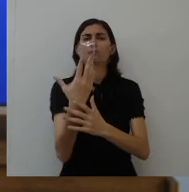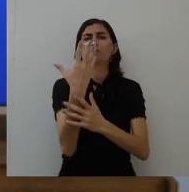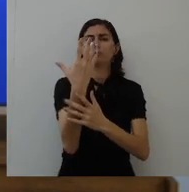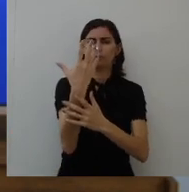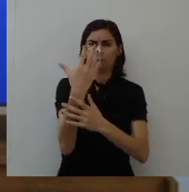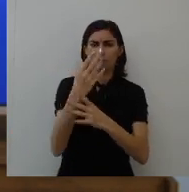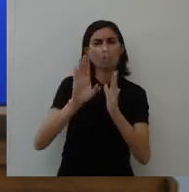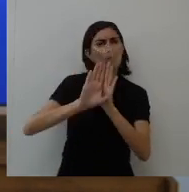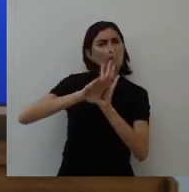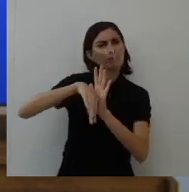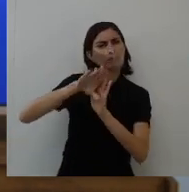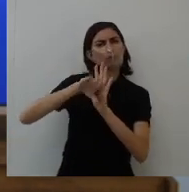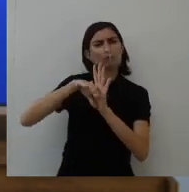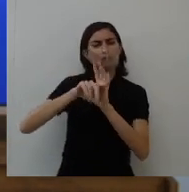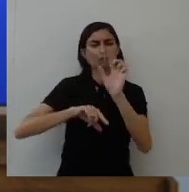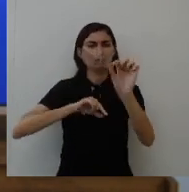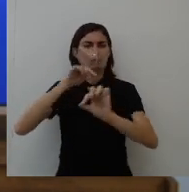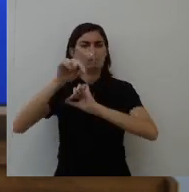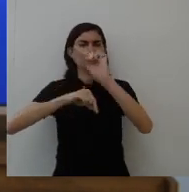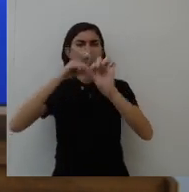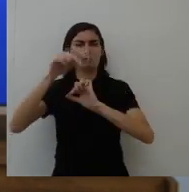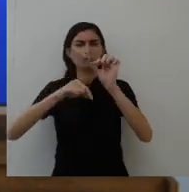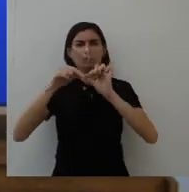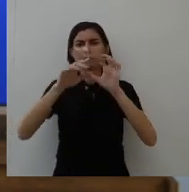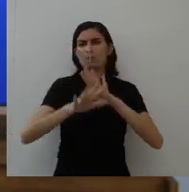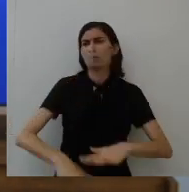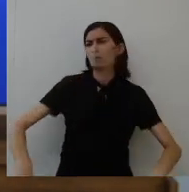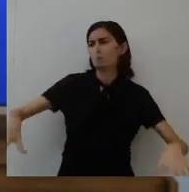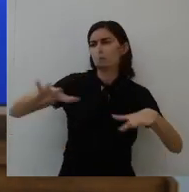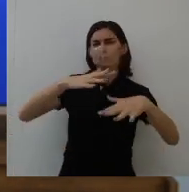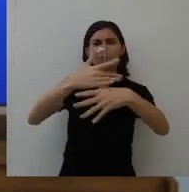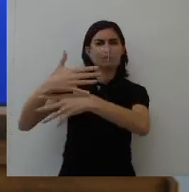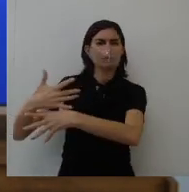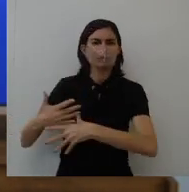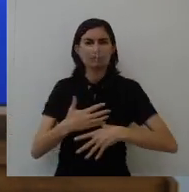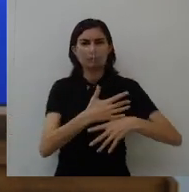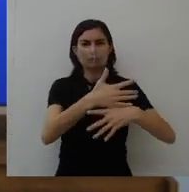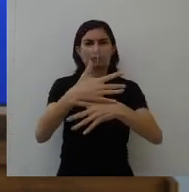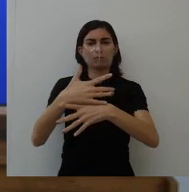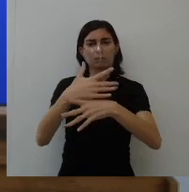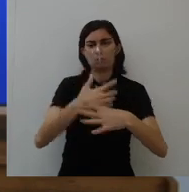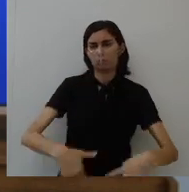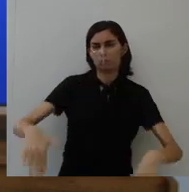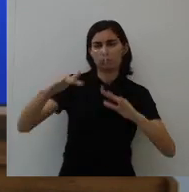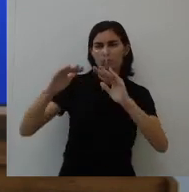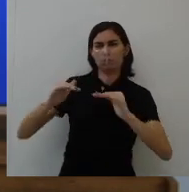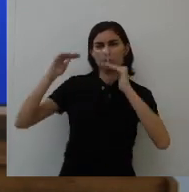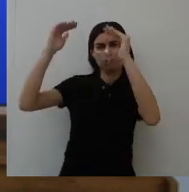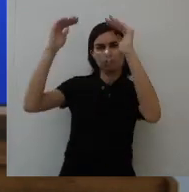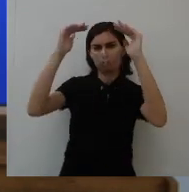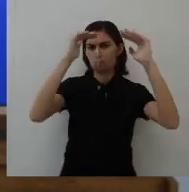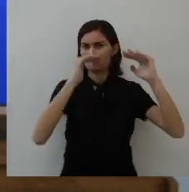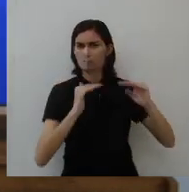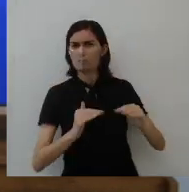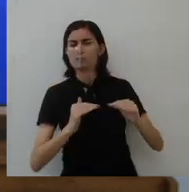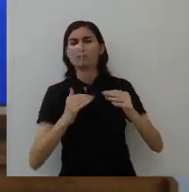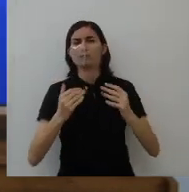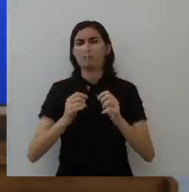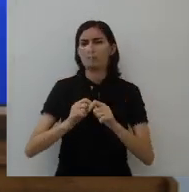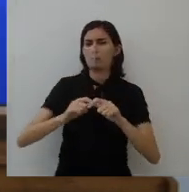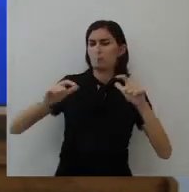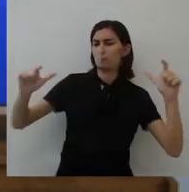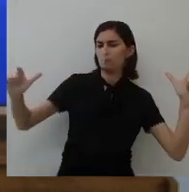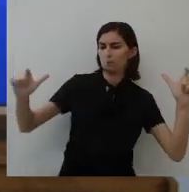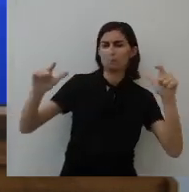essa conceituação do que seriam então as redes urbanas, né? E a hierarquia urbana a gente vai compreender que seria